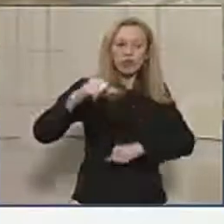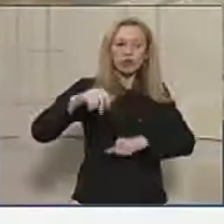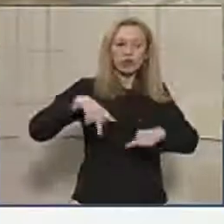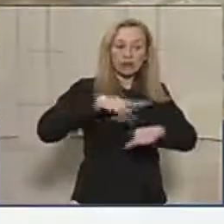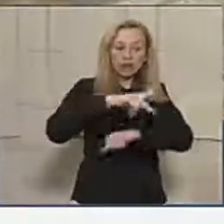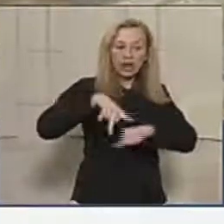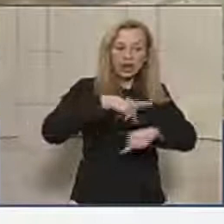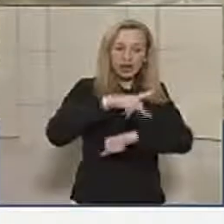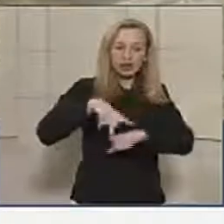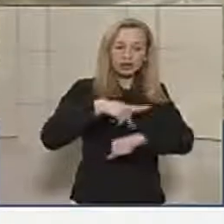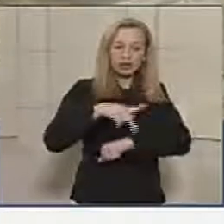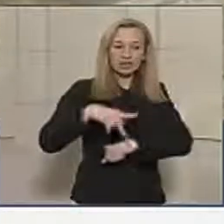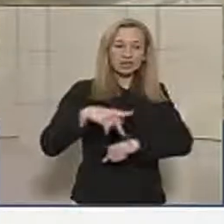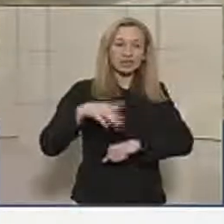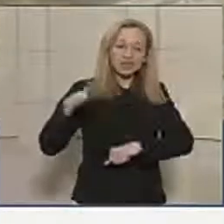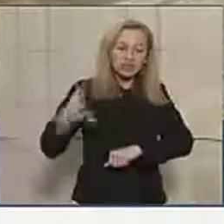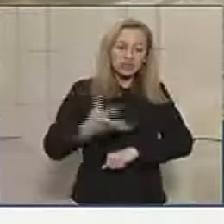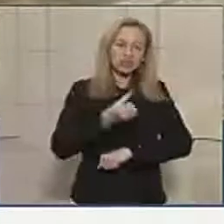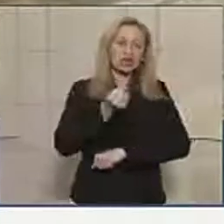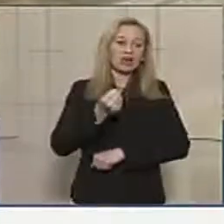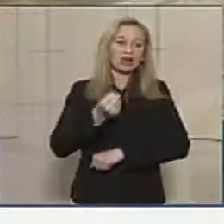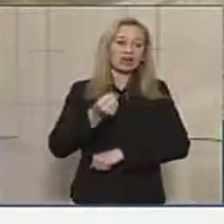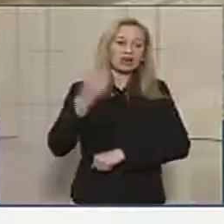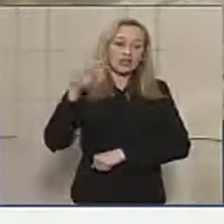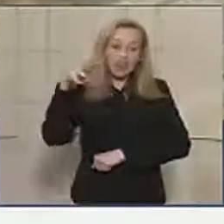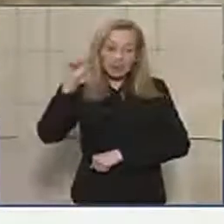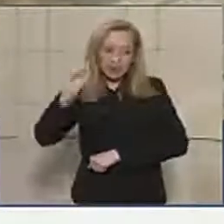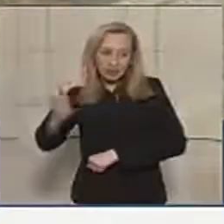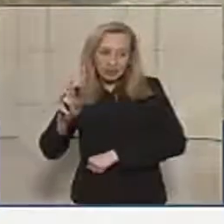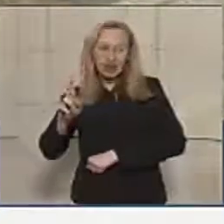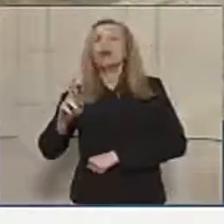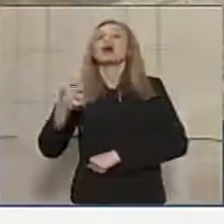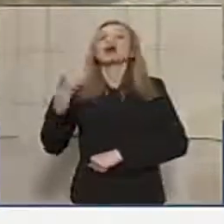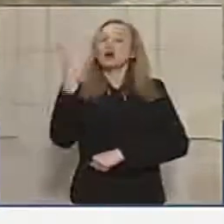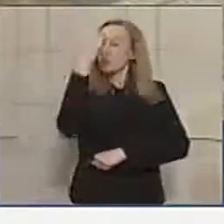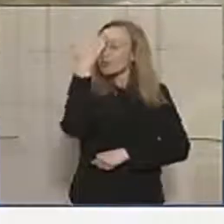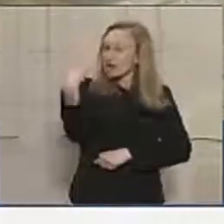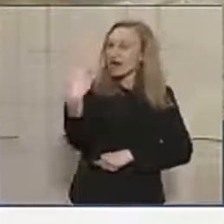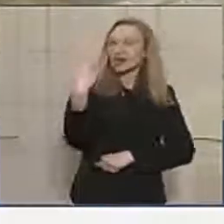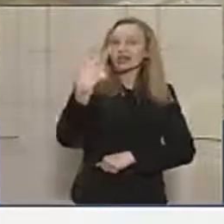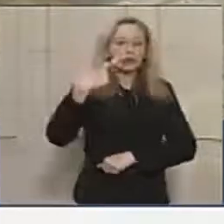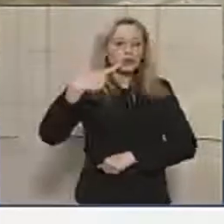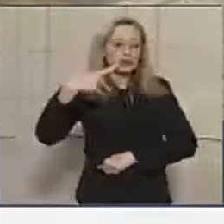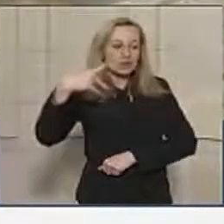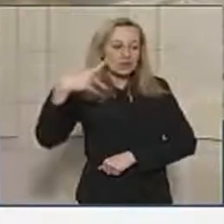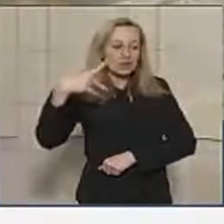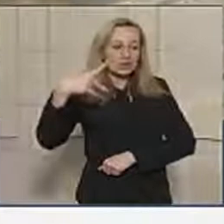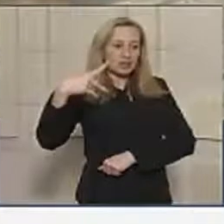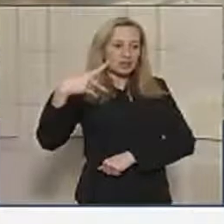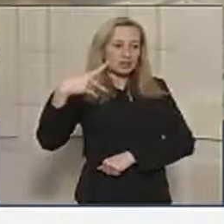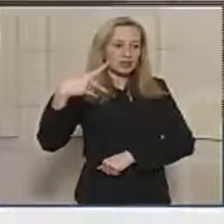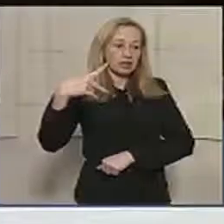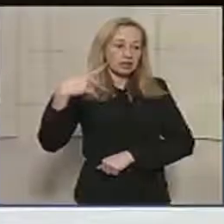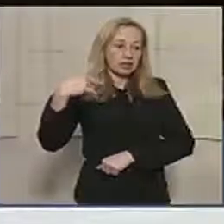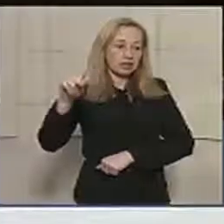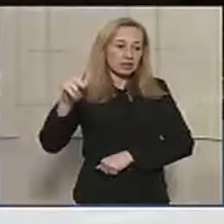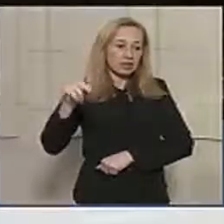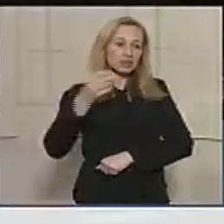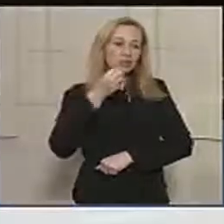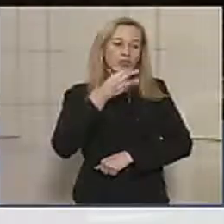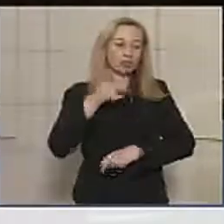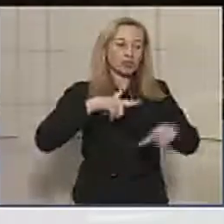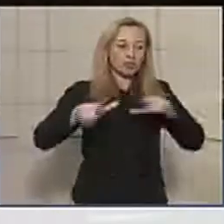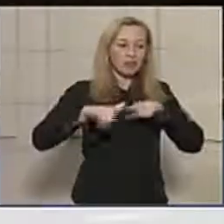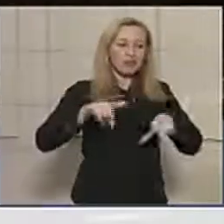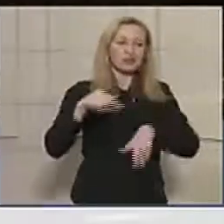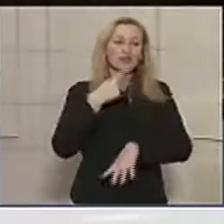Então, salve Tabata e muito obrigado pela sua gentileza de citar a minha querida companheira do PDT. Obrigado,